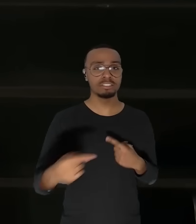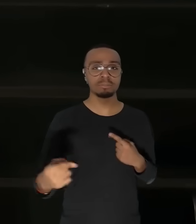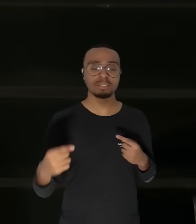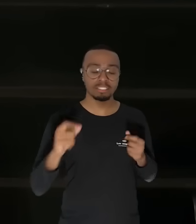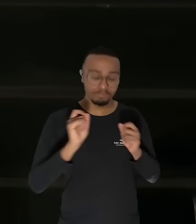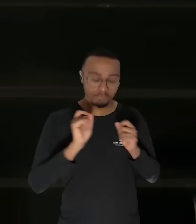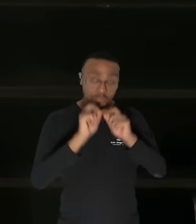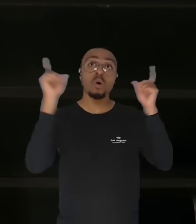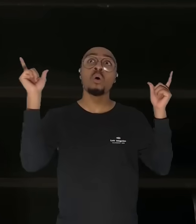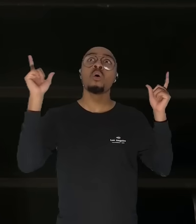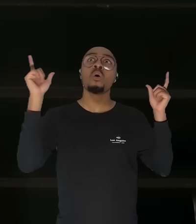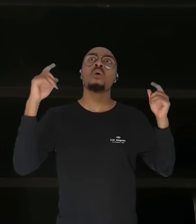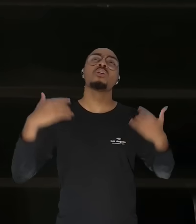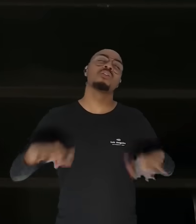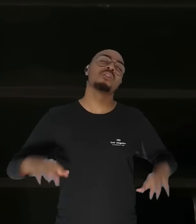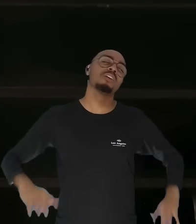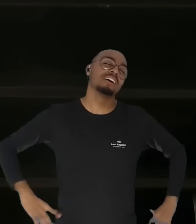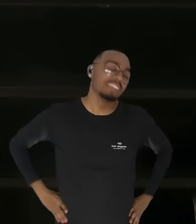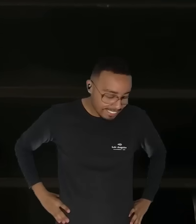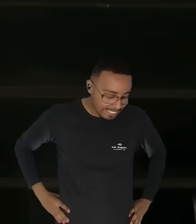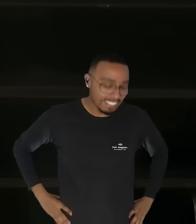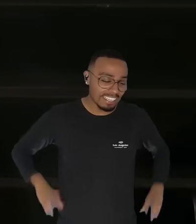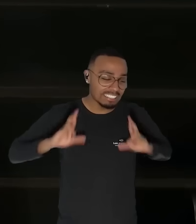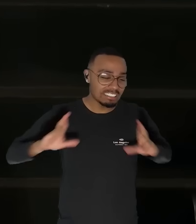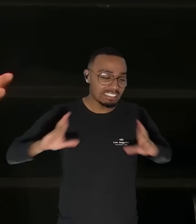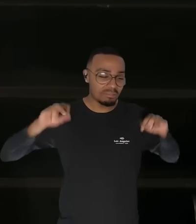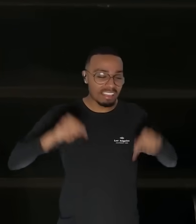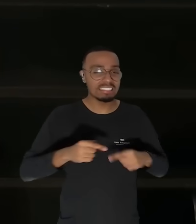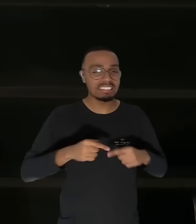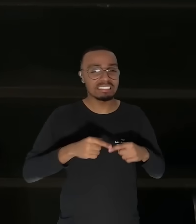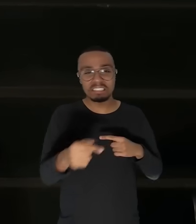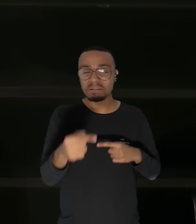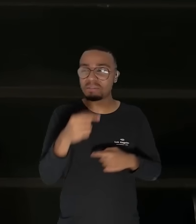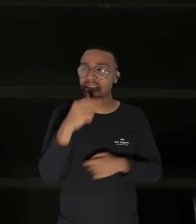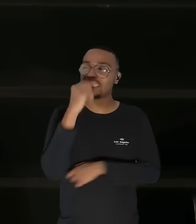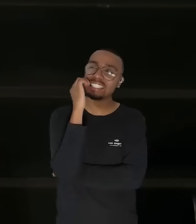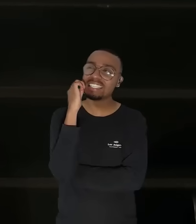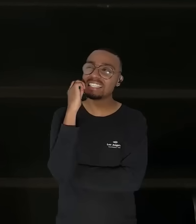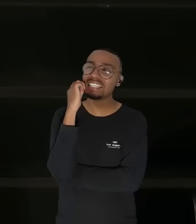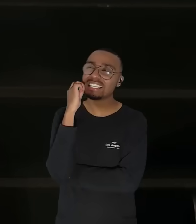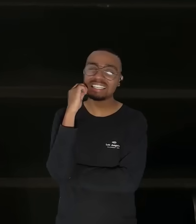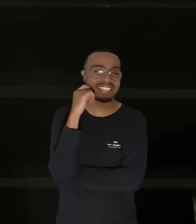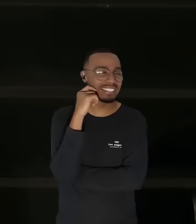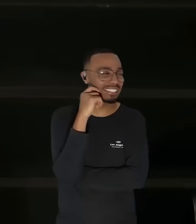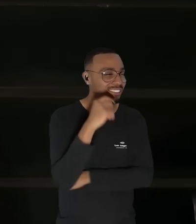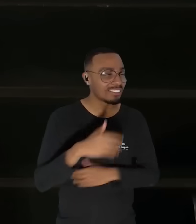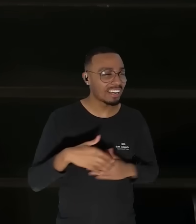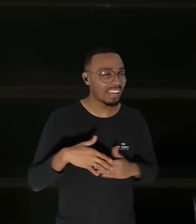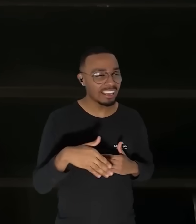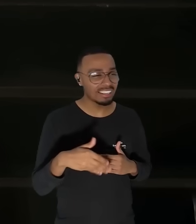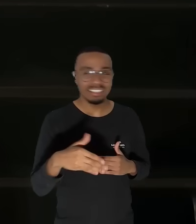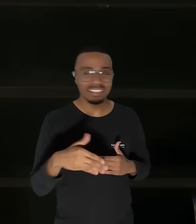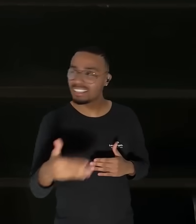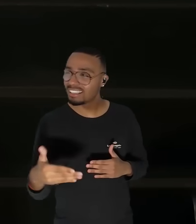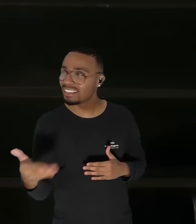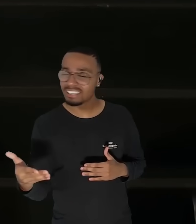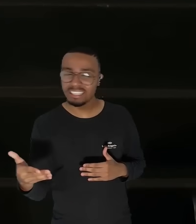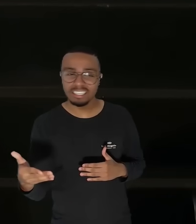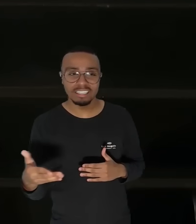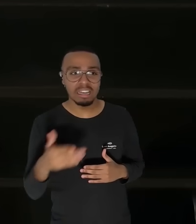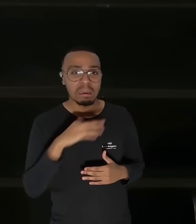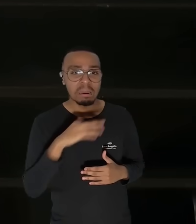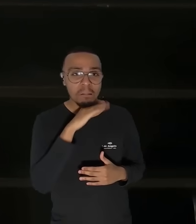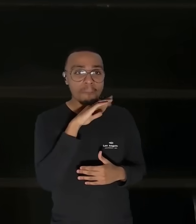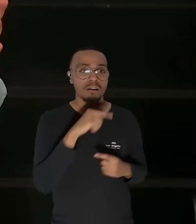vai ser uma bênção. E foram uma das piores semanas da minha vida. Alguém já passou por isso?